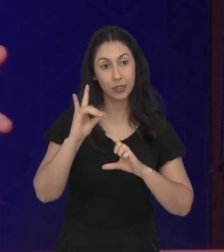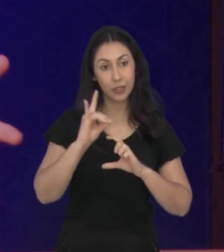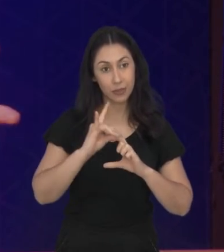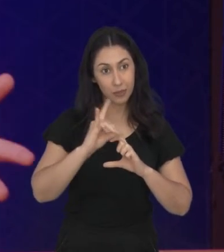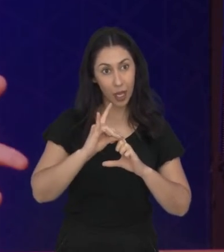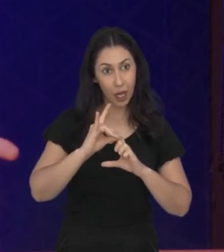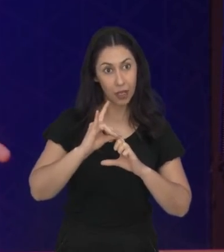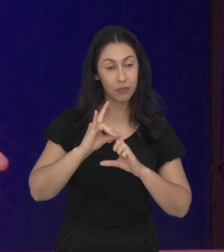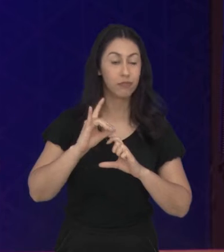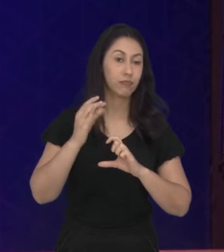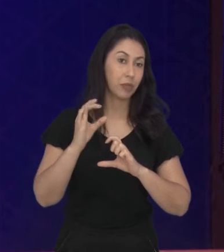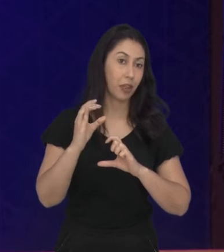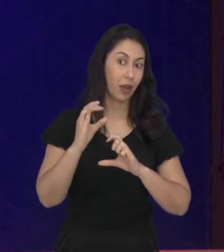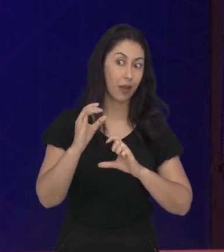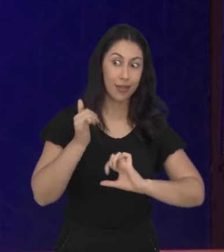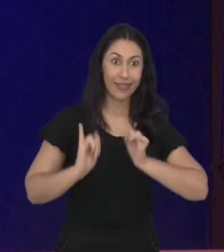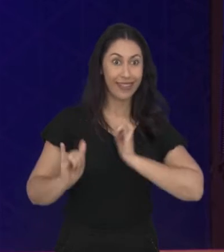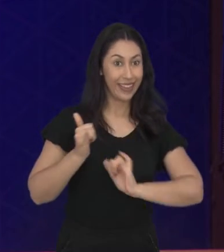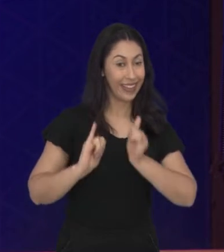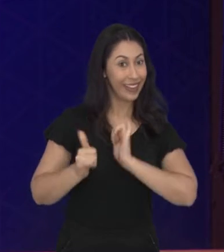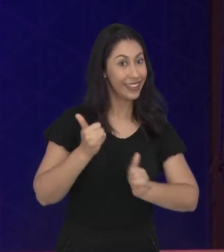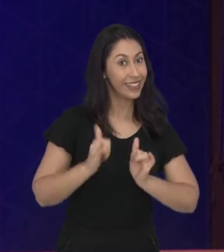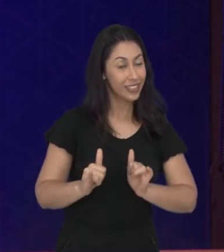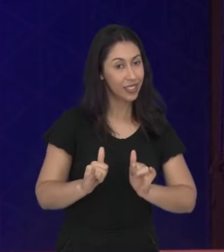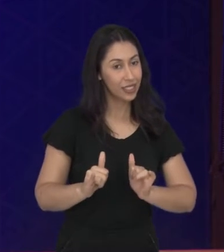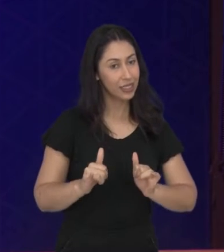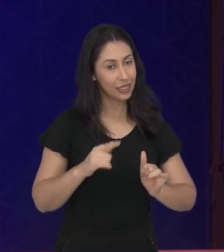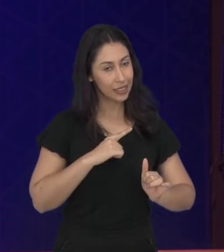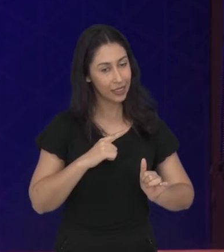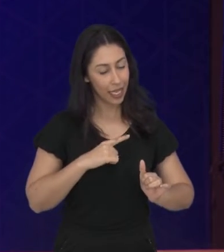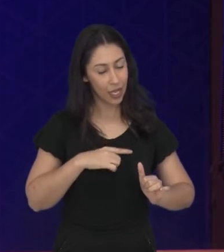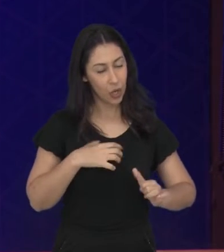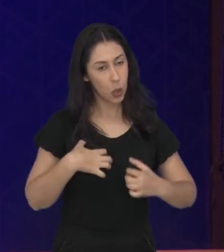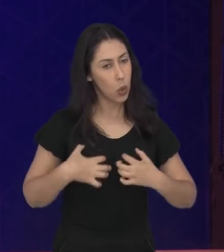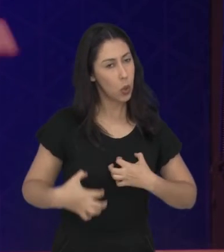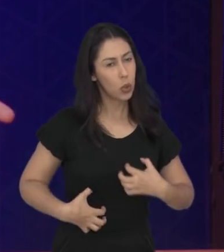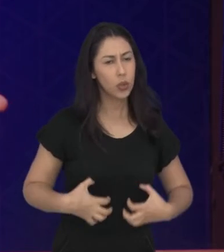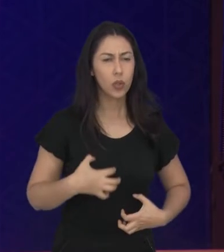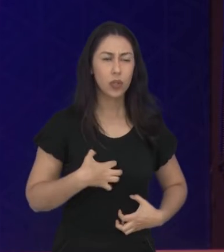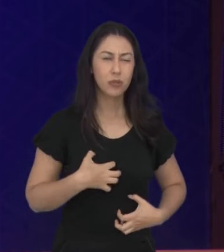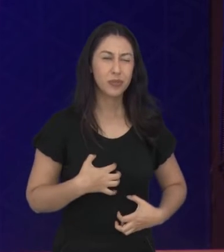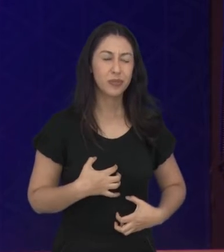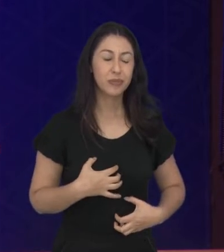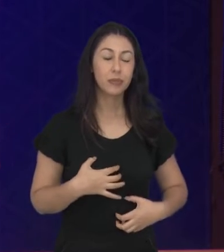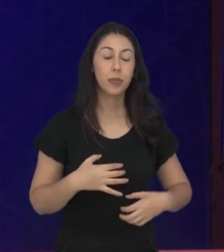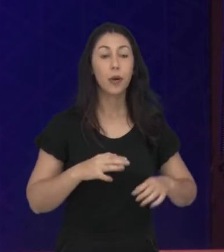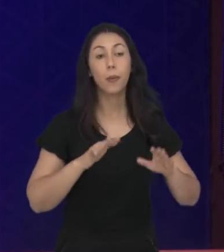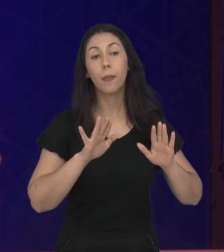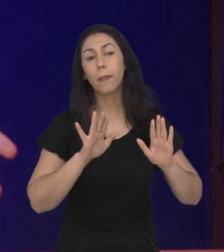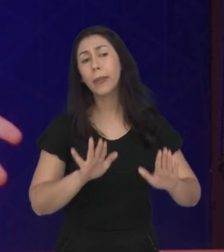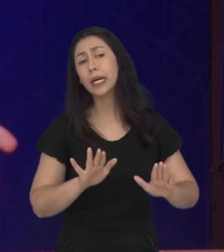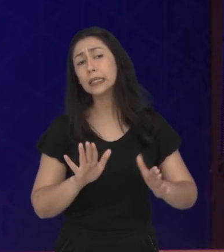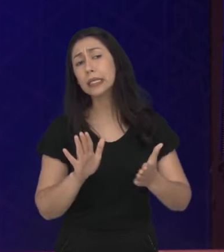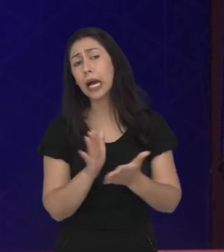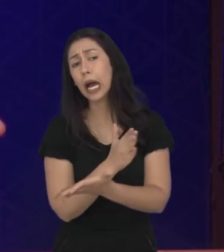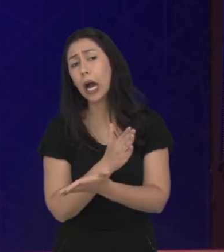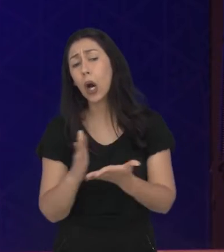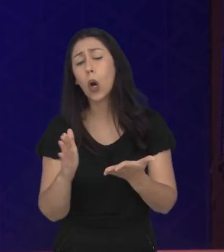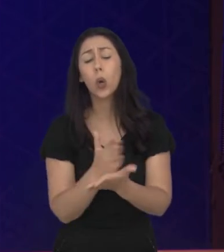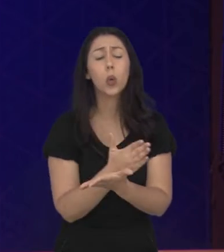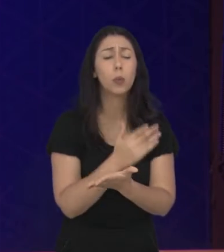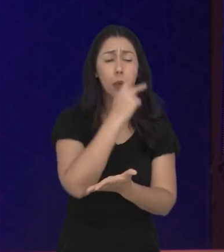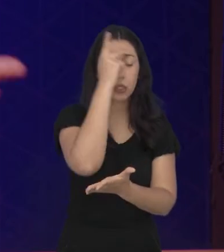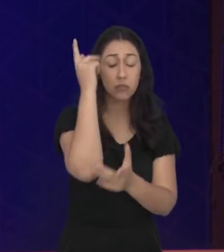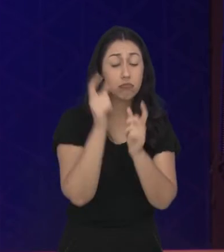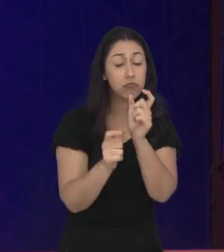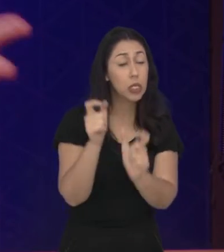tá ligado durante o dia. Então, existe essa questão fisiológica, mas da mesma forma que tem isso, também existem